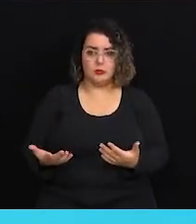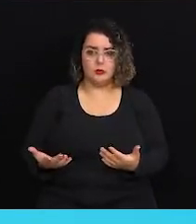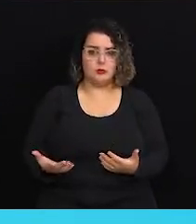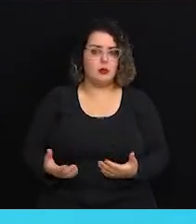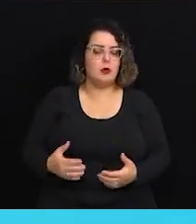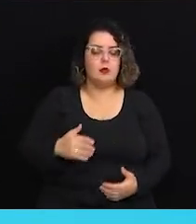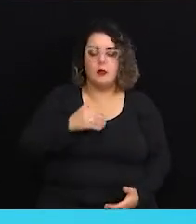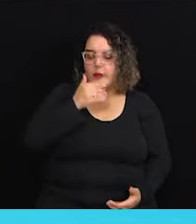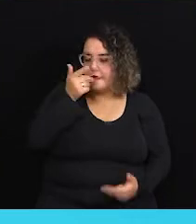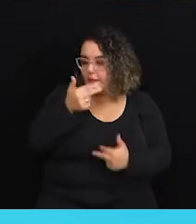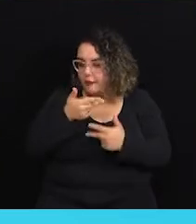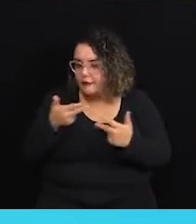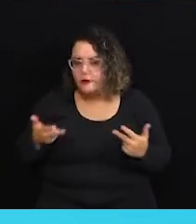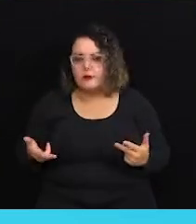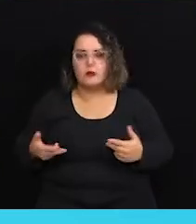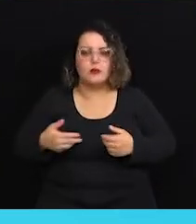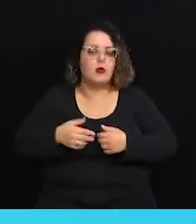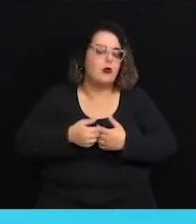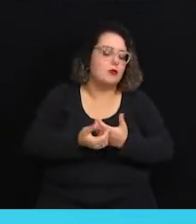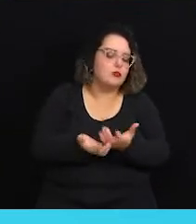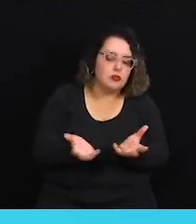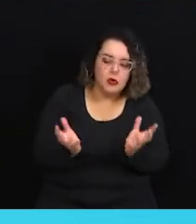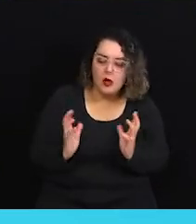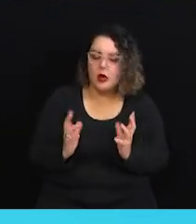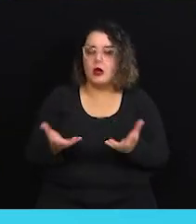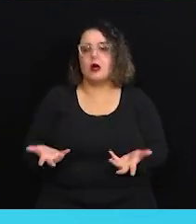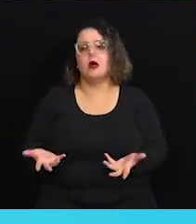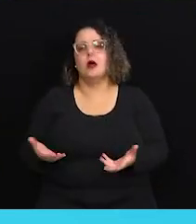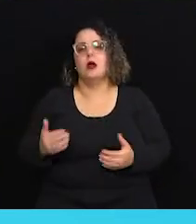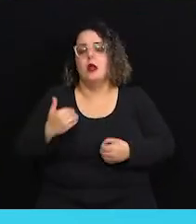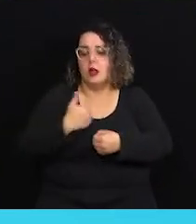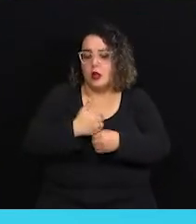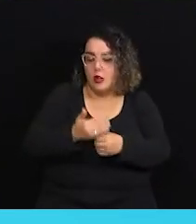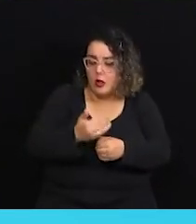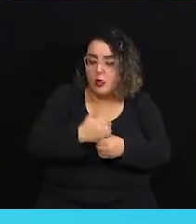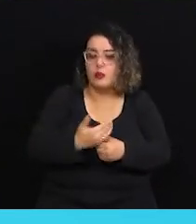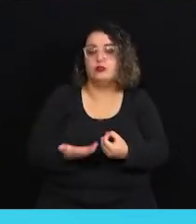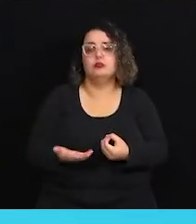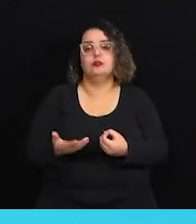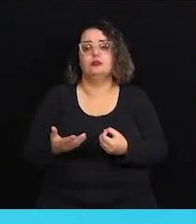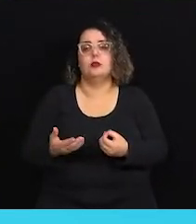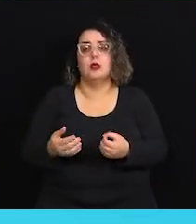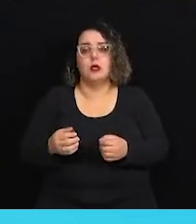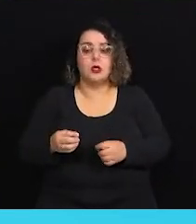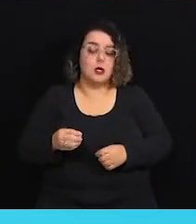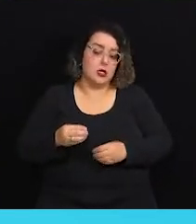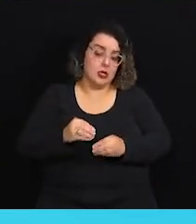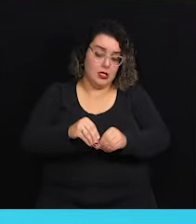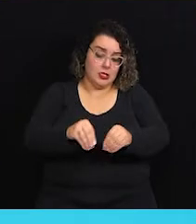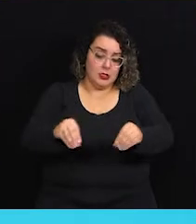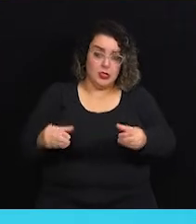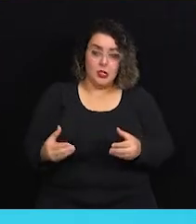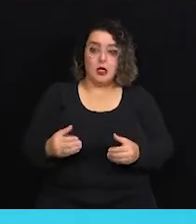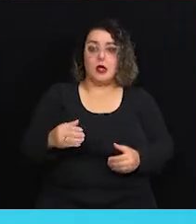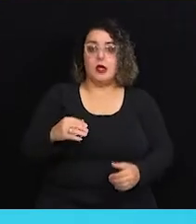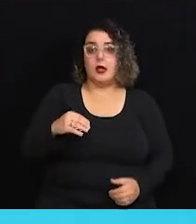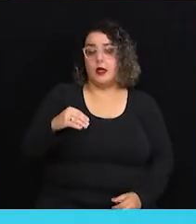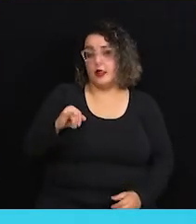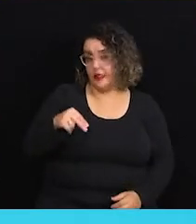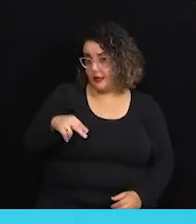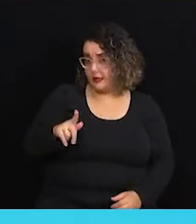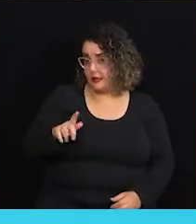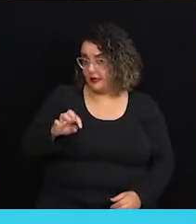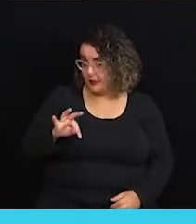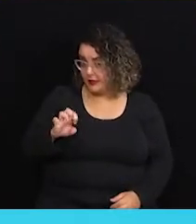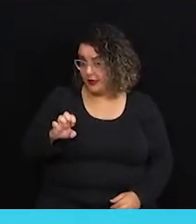incluir mais frutas, vegetais, leguminosas, cereais integrais, essa é a base da nossa, que deveria pelo menos ser a base da